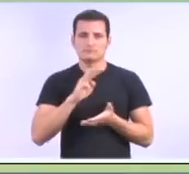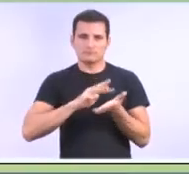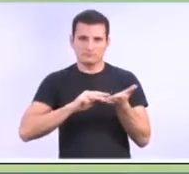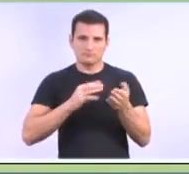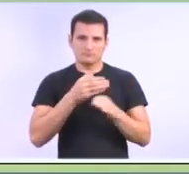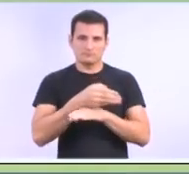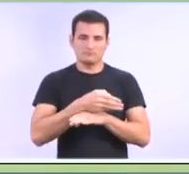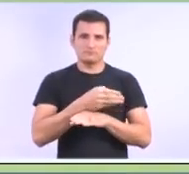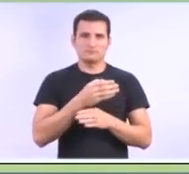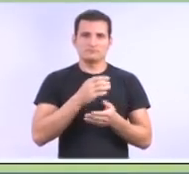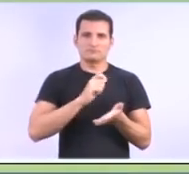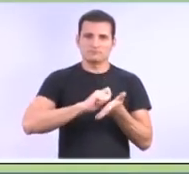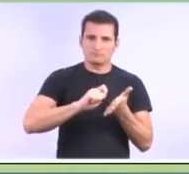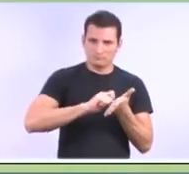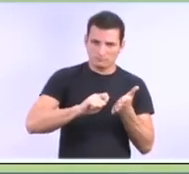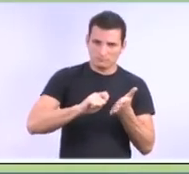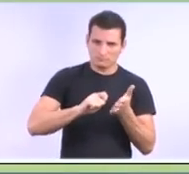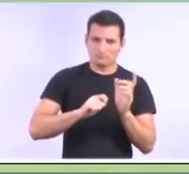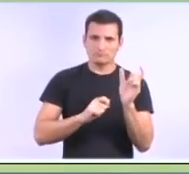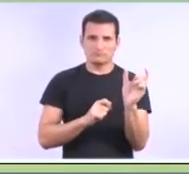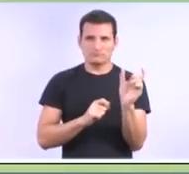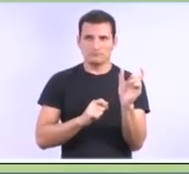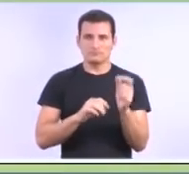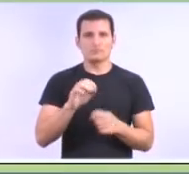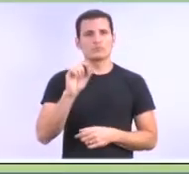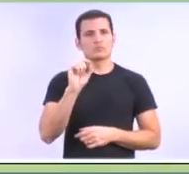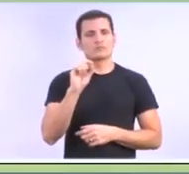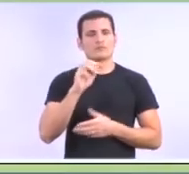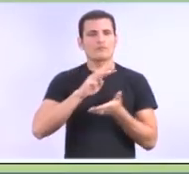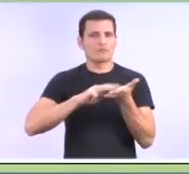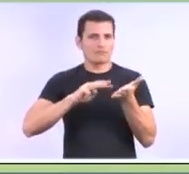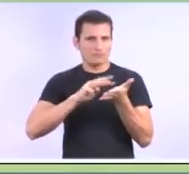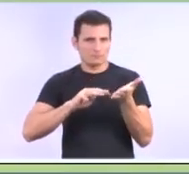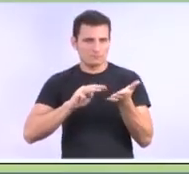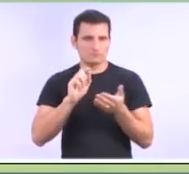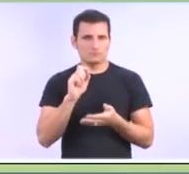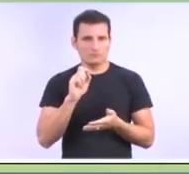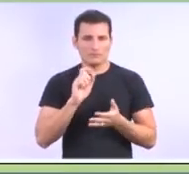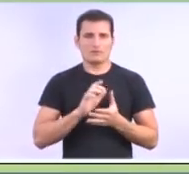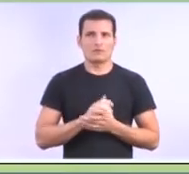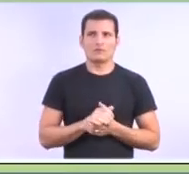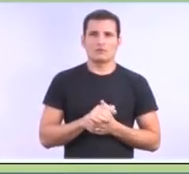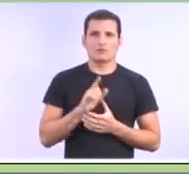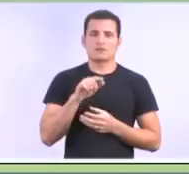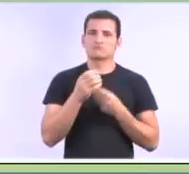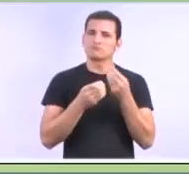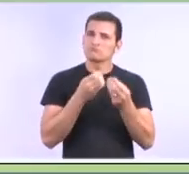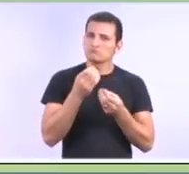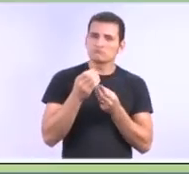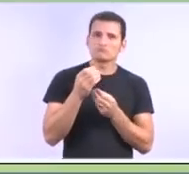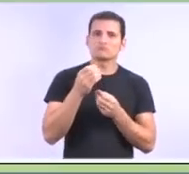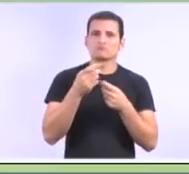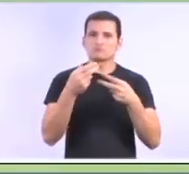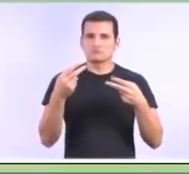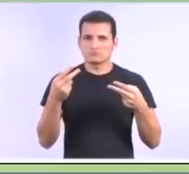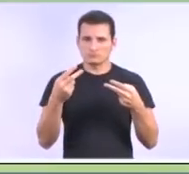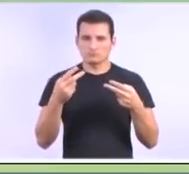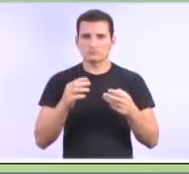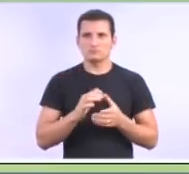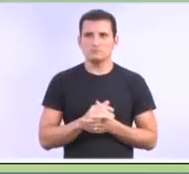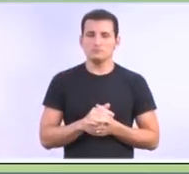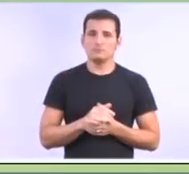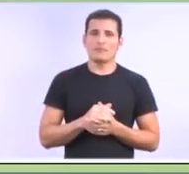atributo. A pergunta é, o que seria métodos? Métodos é como eu defino o comportamento de um objeto, só que nós vamos falar mais